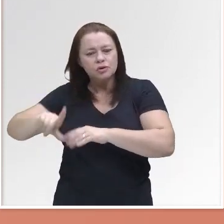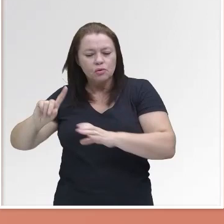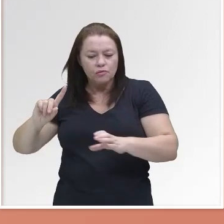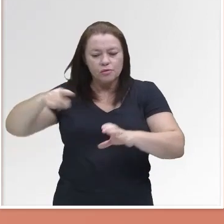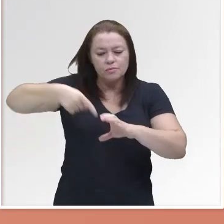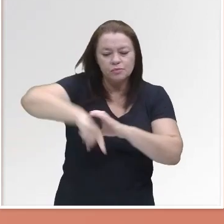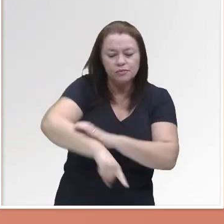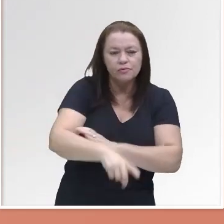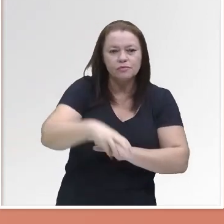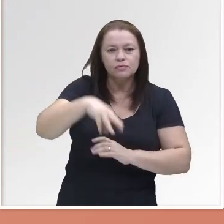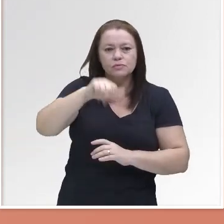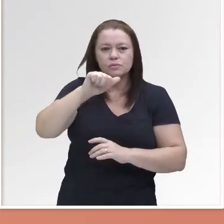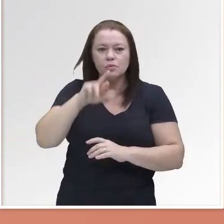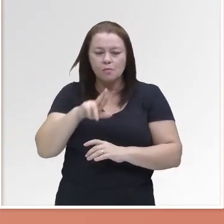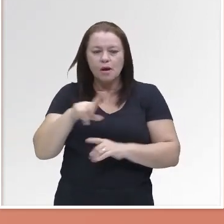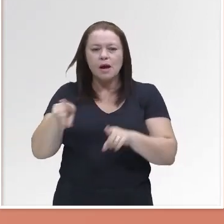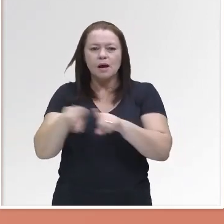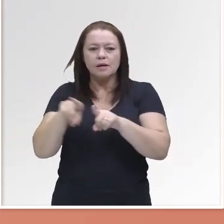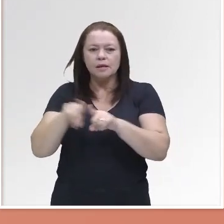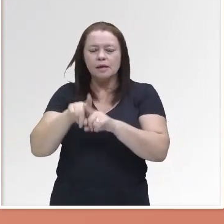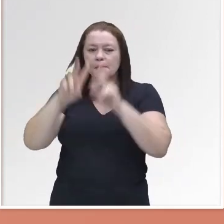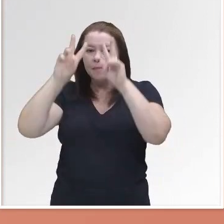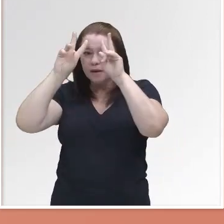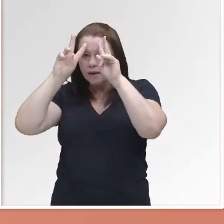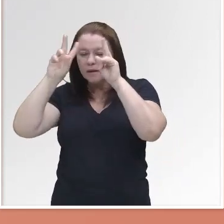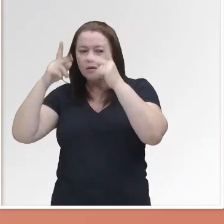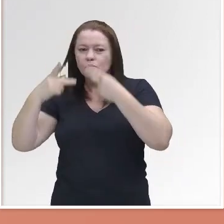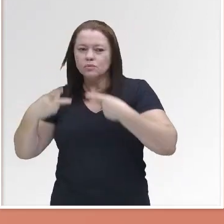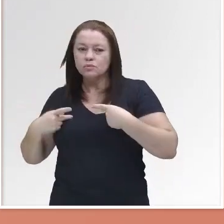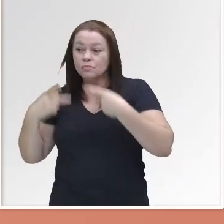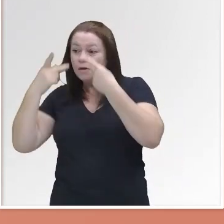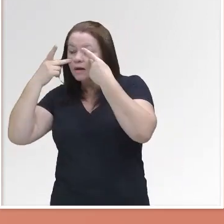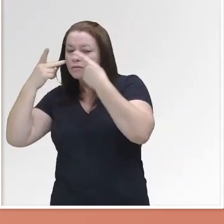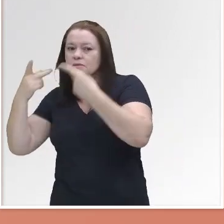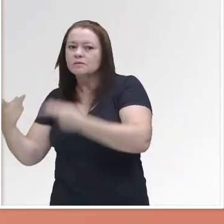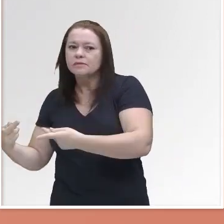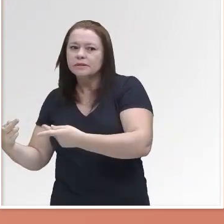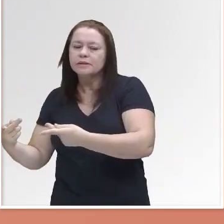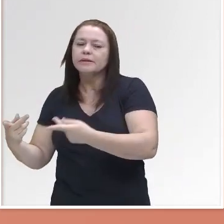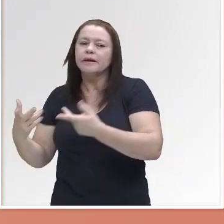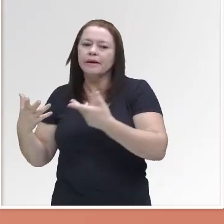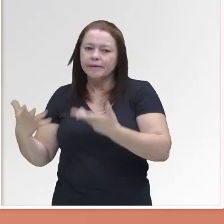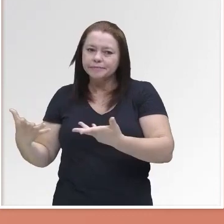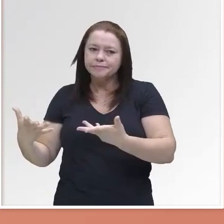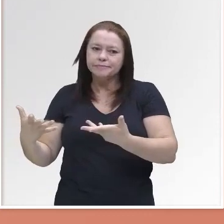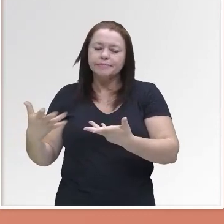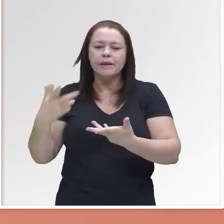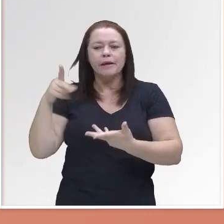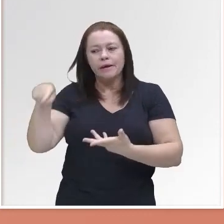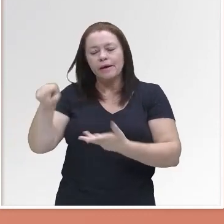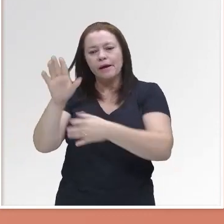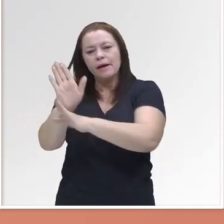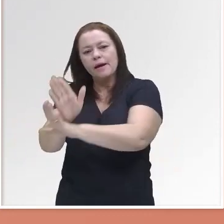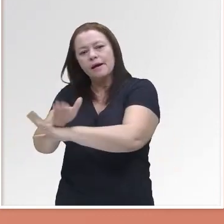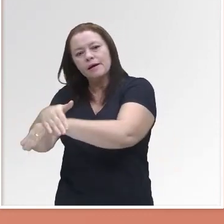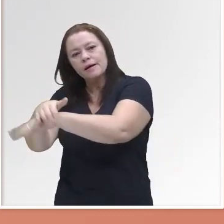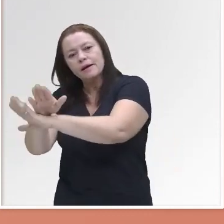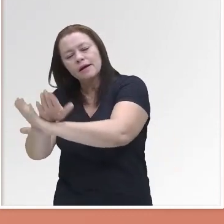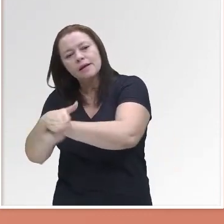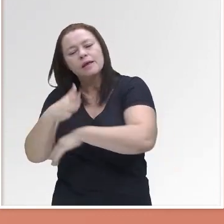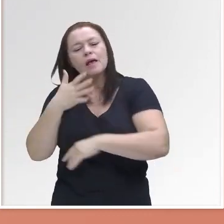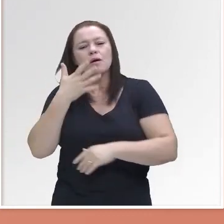ficou muito ali com raiva e destruiu os seus tesouros e ela chorou